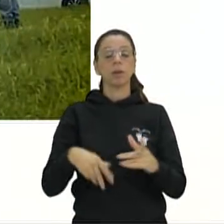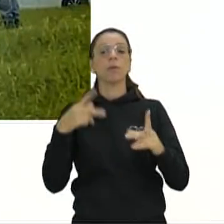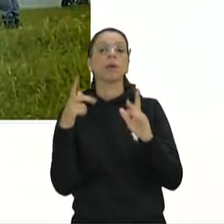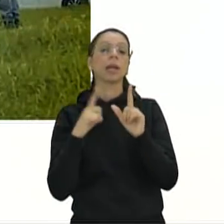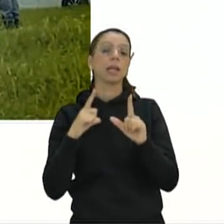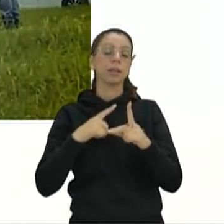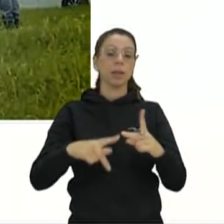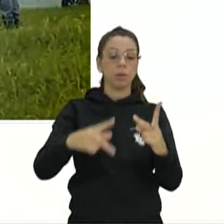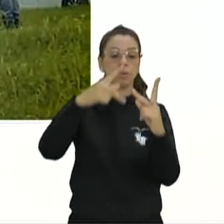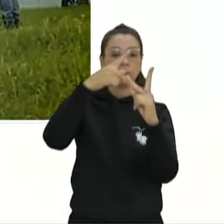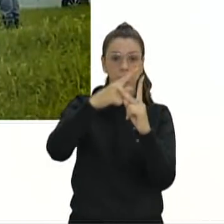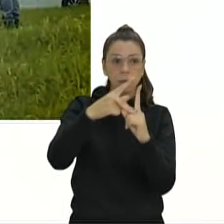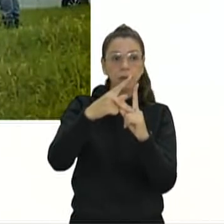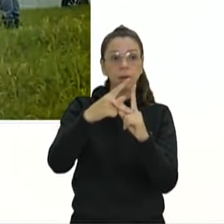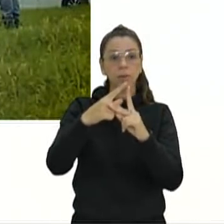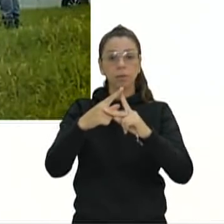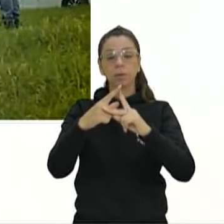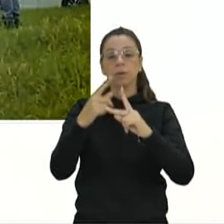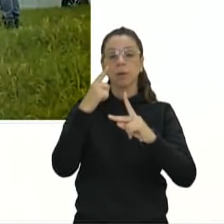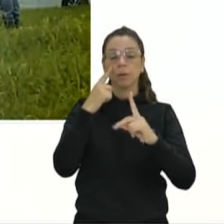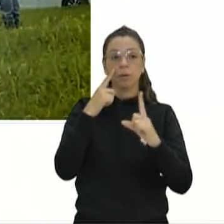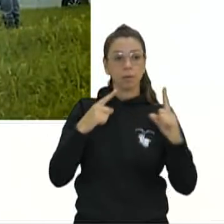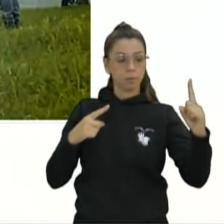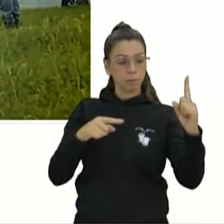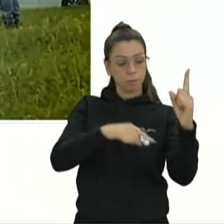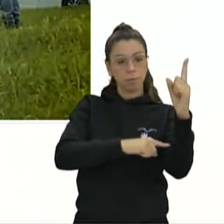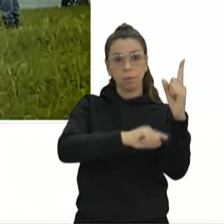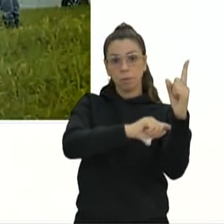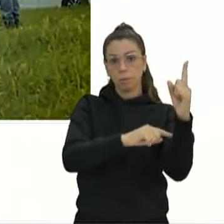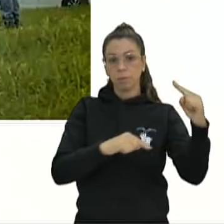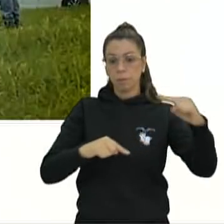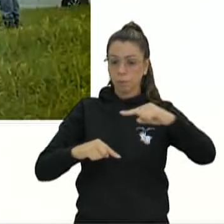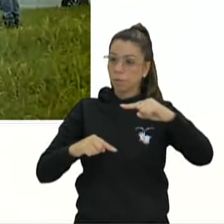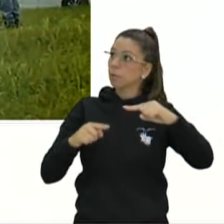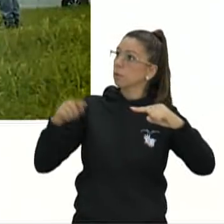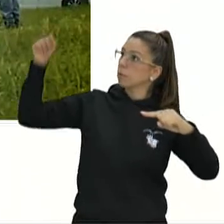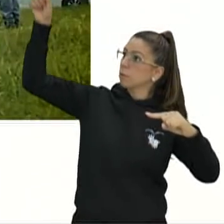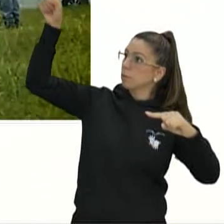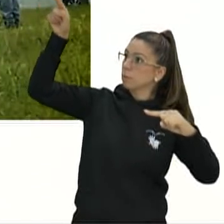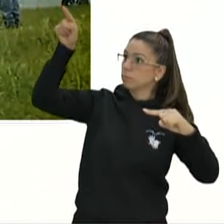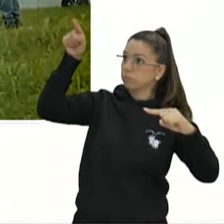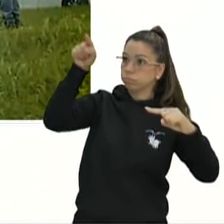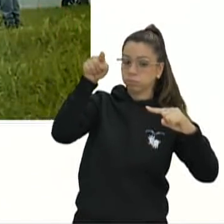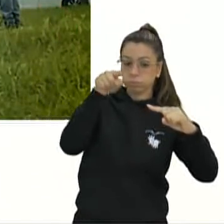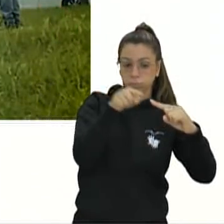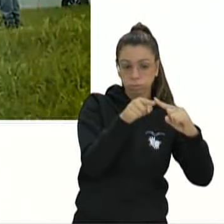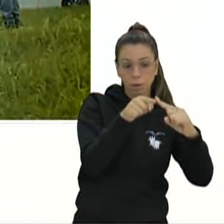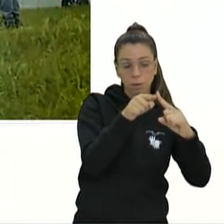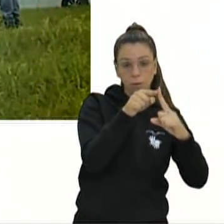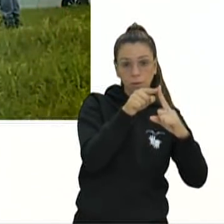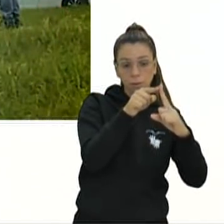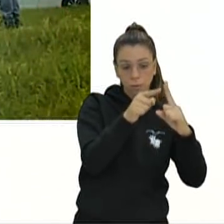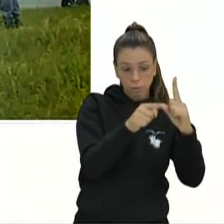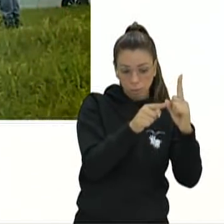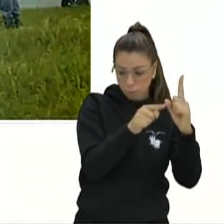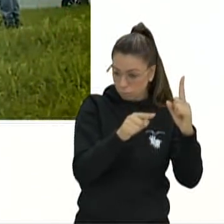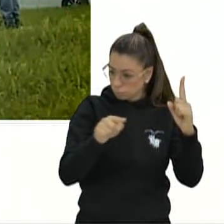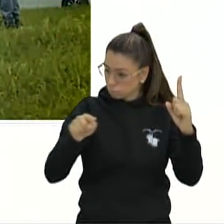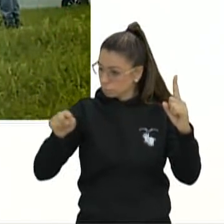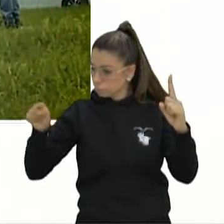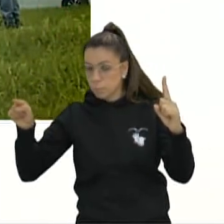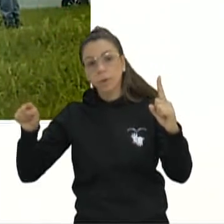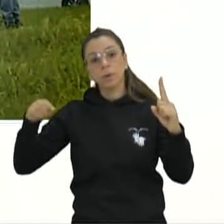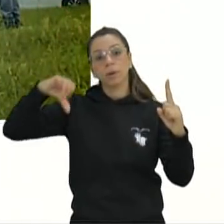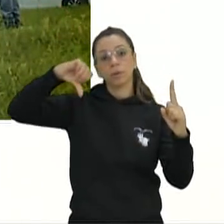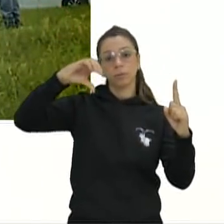braço dele e o bastão é semelhante ao triângulo formado pelo chão e aquela torre bem alta